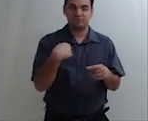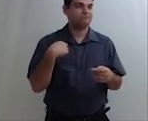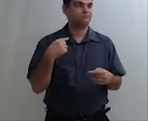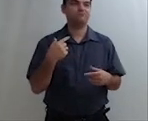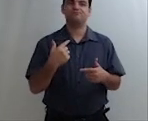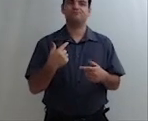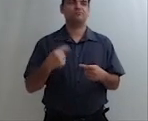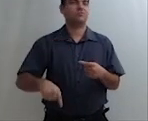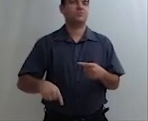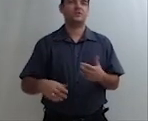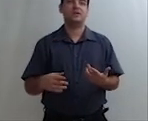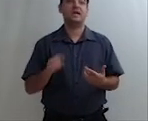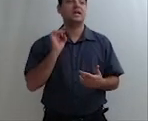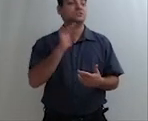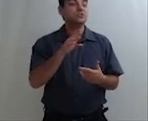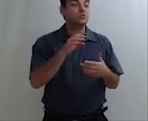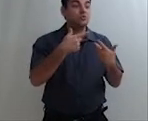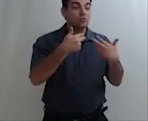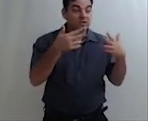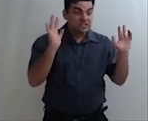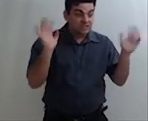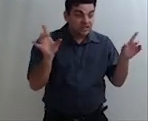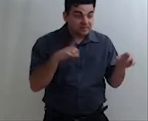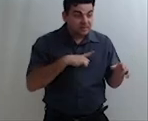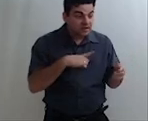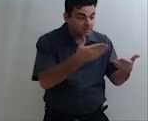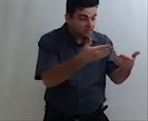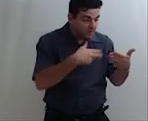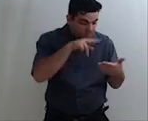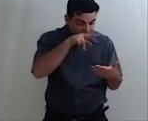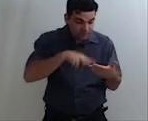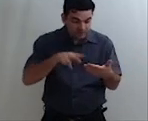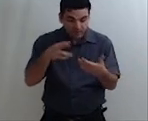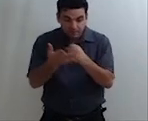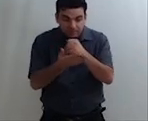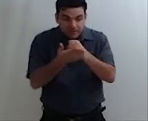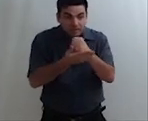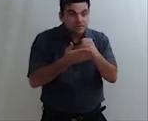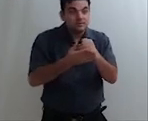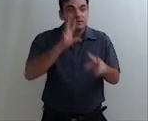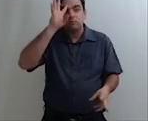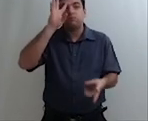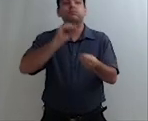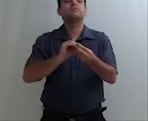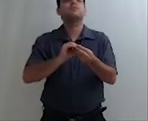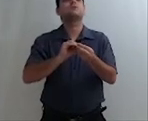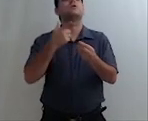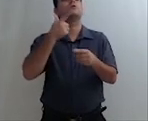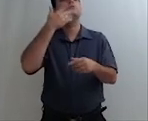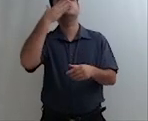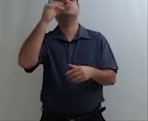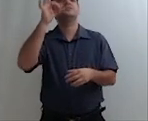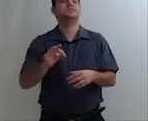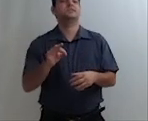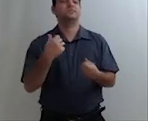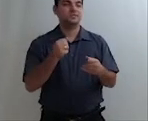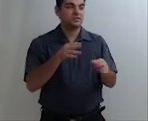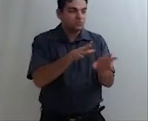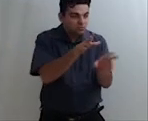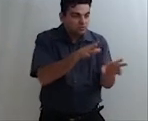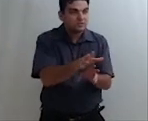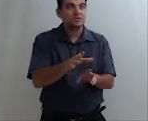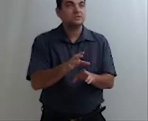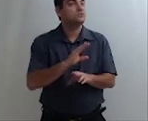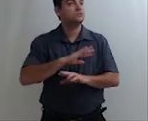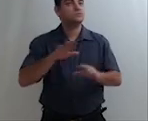partir da análise dos fatos das provas sopesar e decidir fundamentadamente Quais as diligências necessárias devem ou não ser deferidas e que na